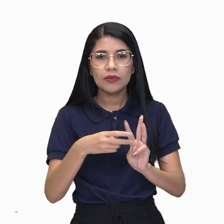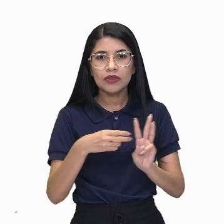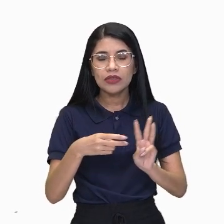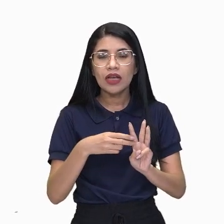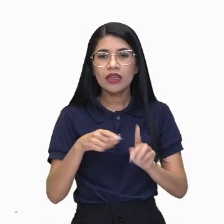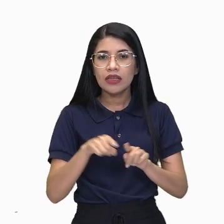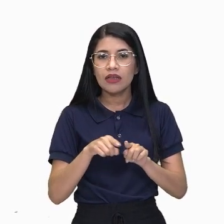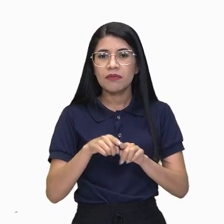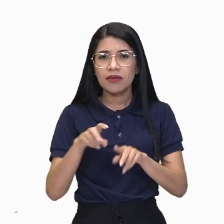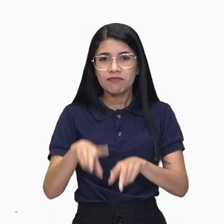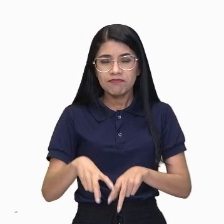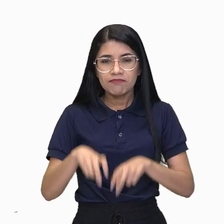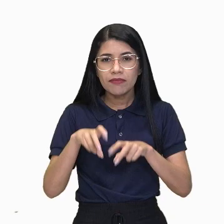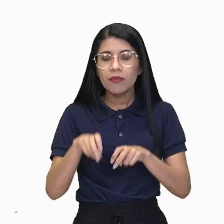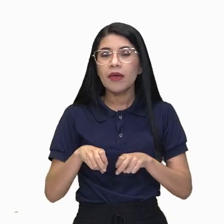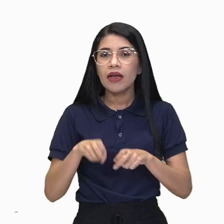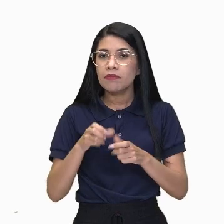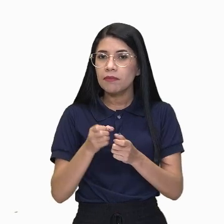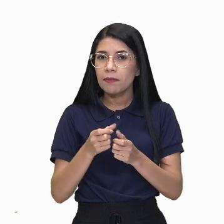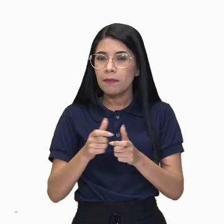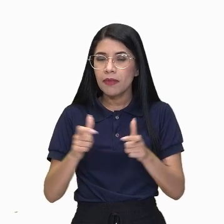quando a gente olha para a população